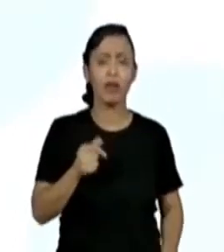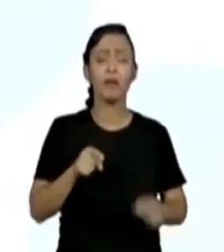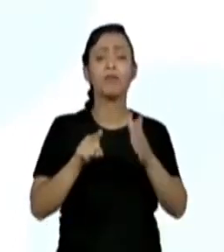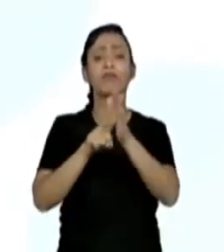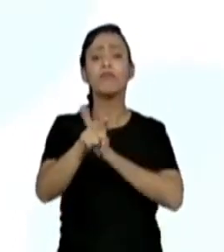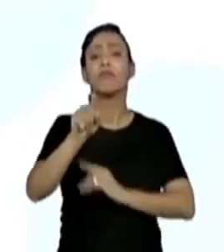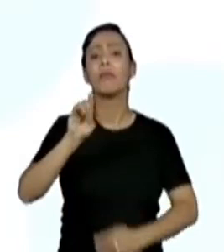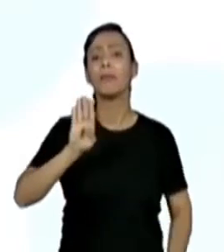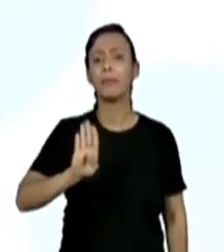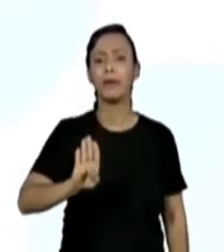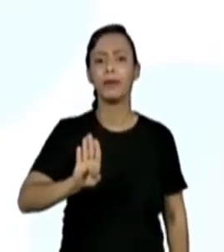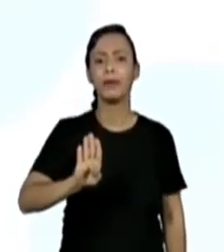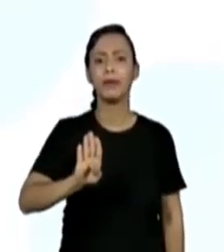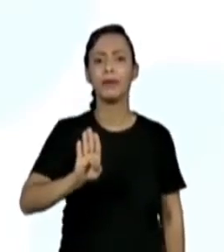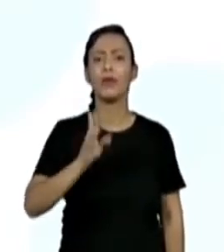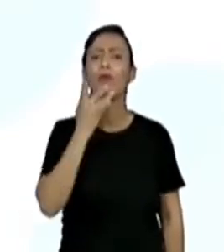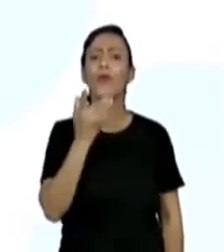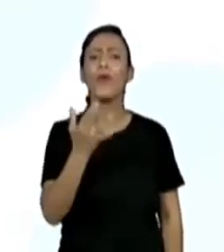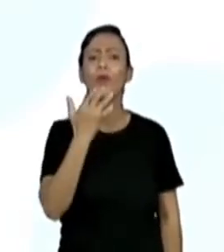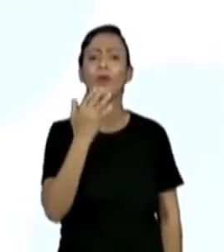as partes pintadas